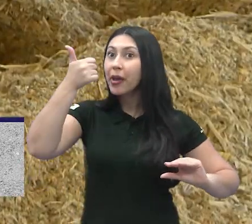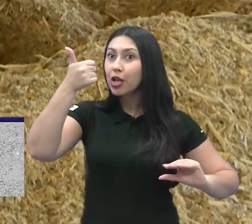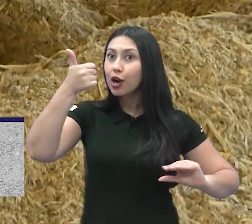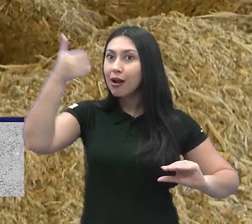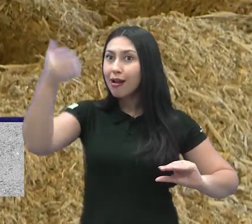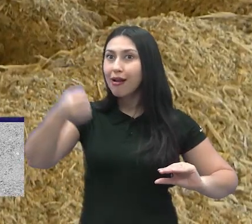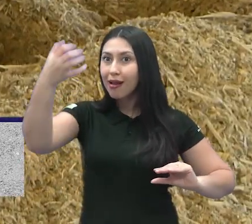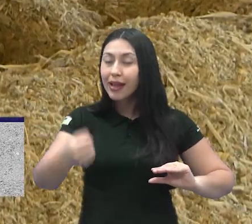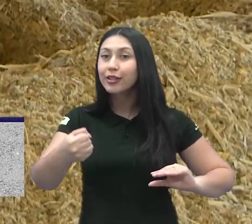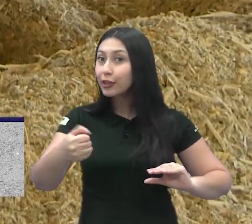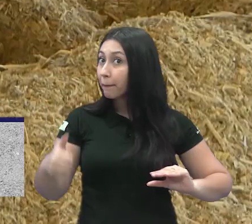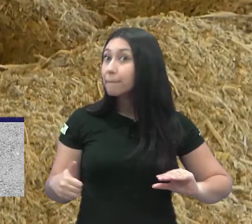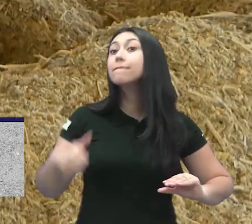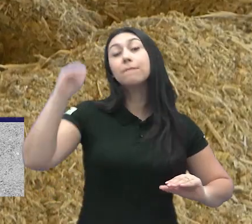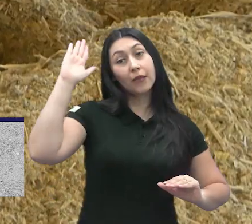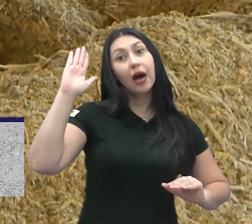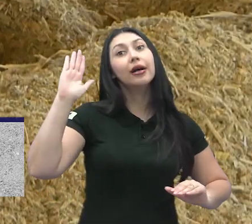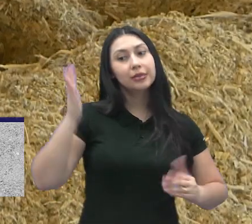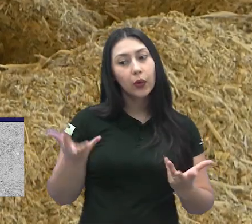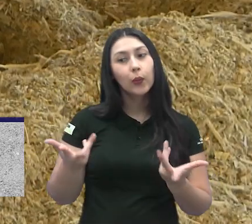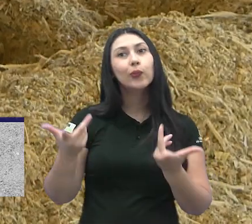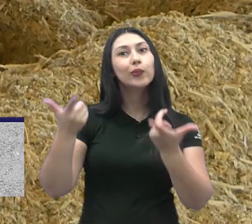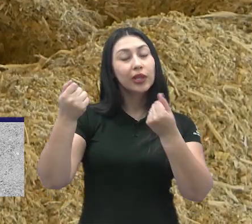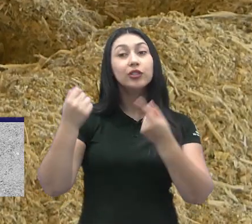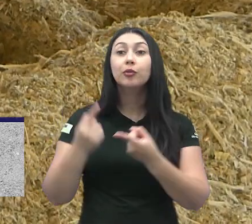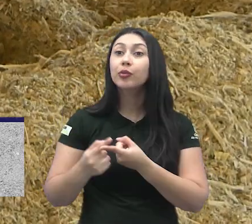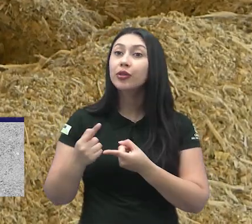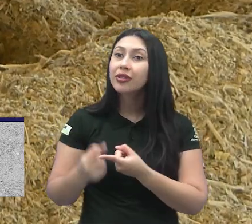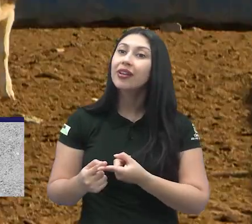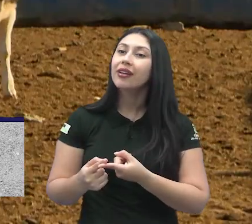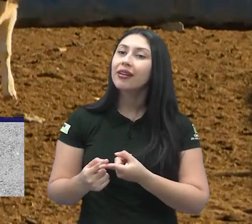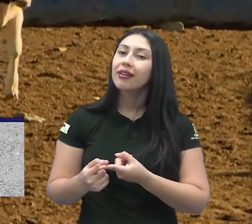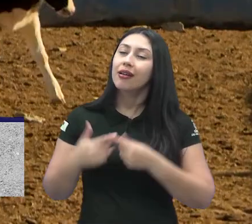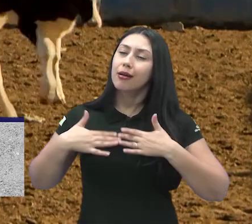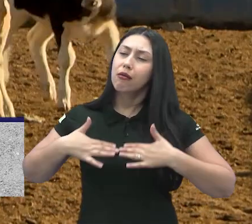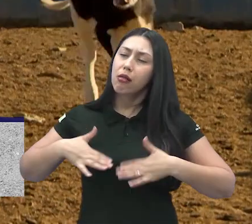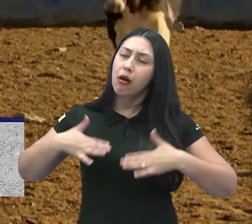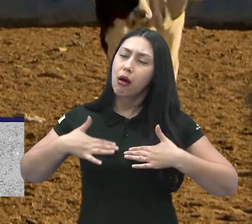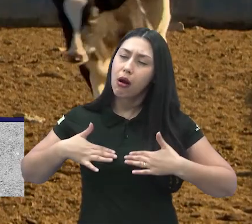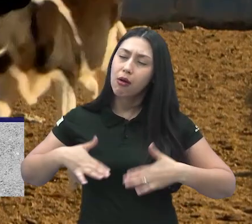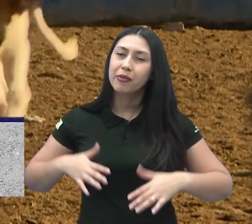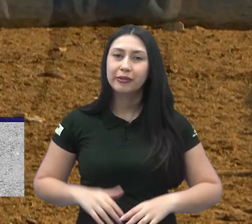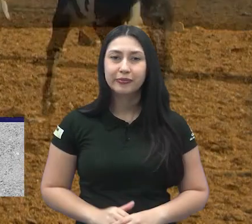mais, não só em quantidade, mas em qualidade também, porque ela desgasta muito menos.